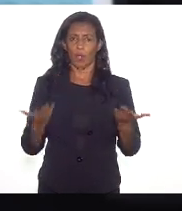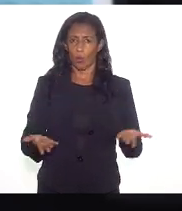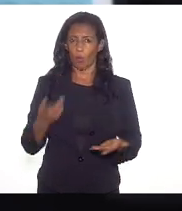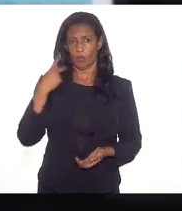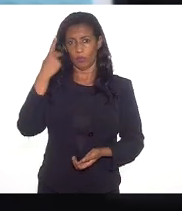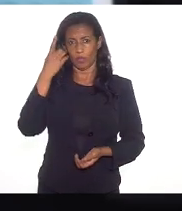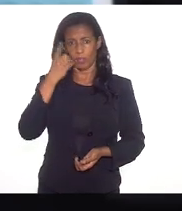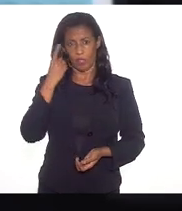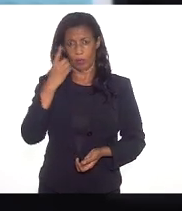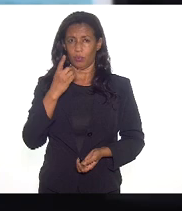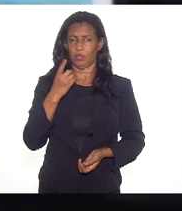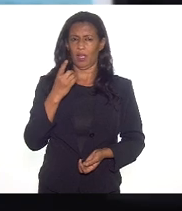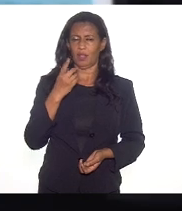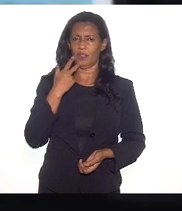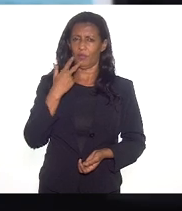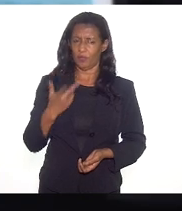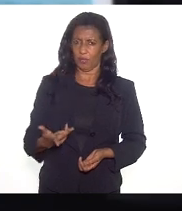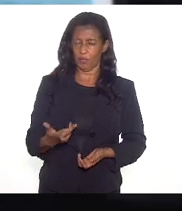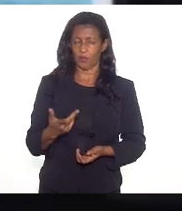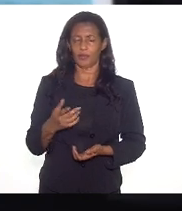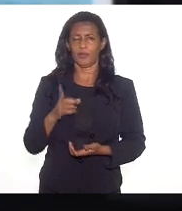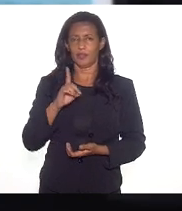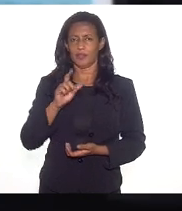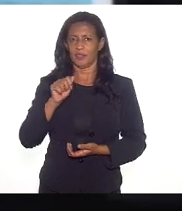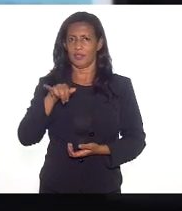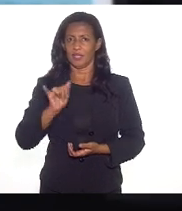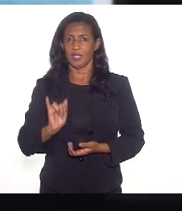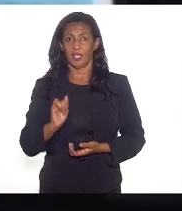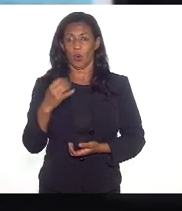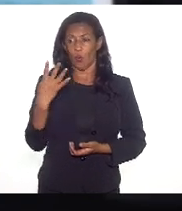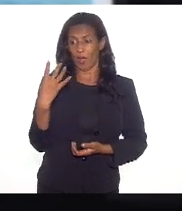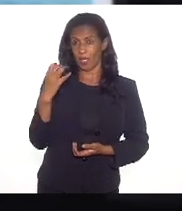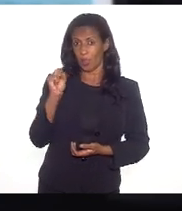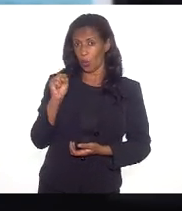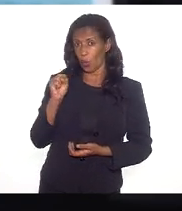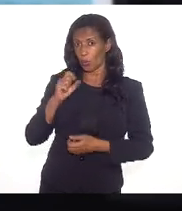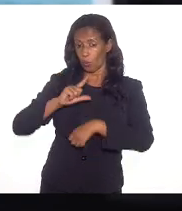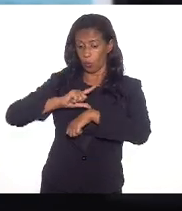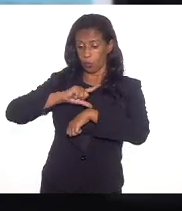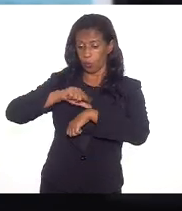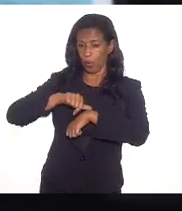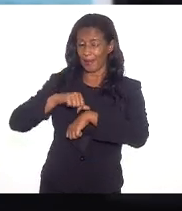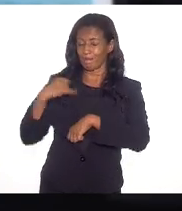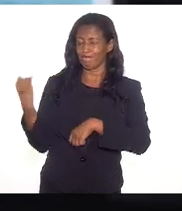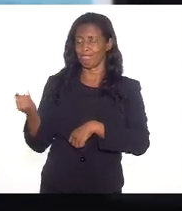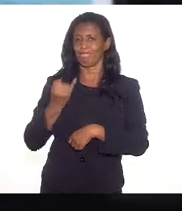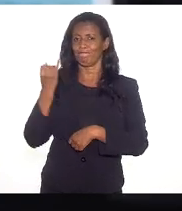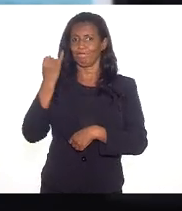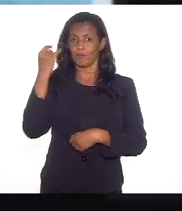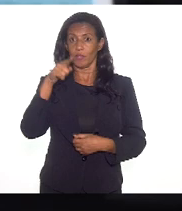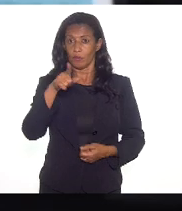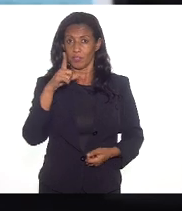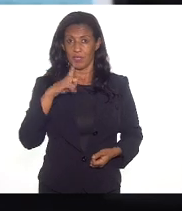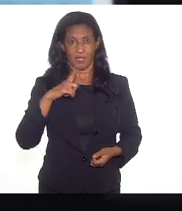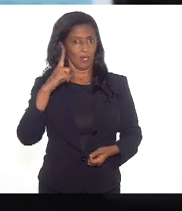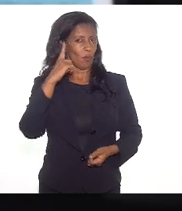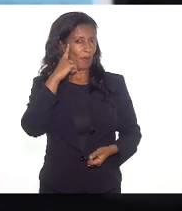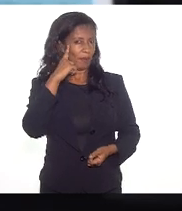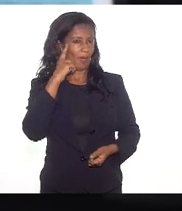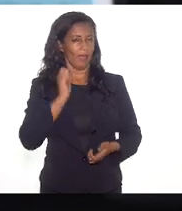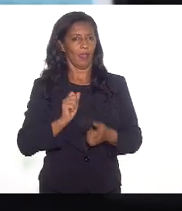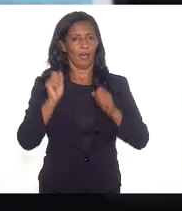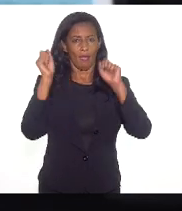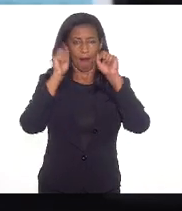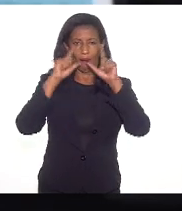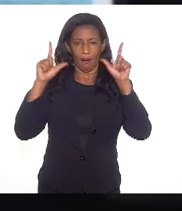Dani falou, de forma muito feliz, as 48 horas iniciais são importantíssimas. Vocês terem uma ideia, o alerta Amber, no qual